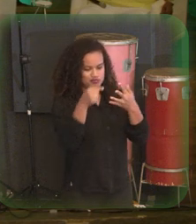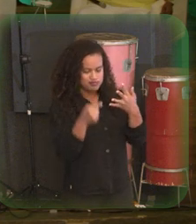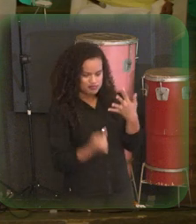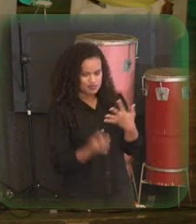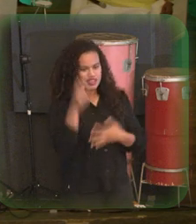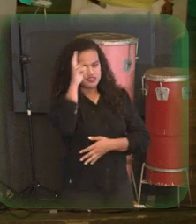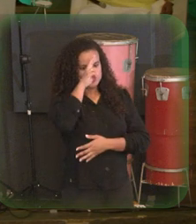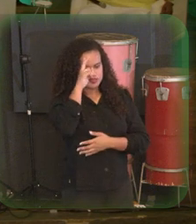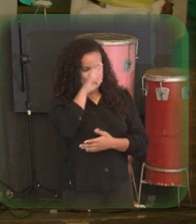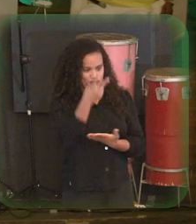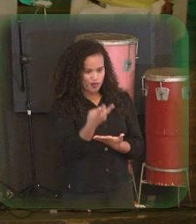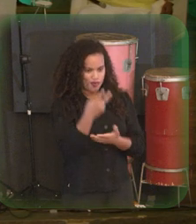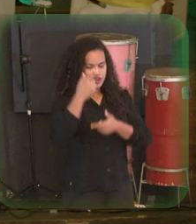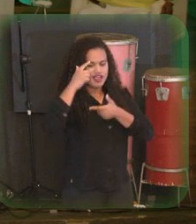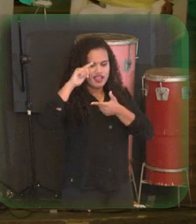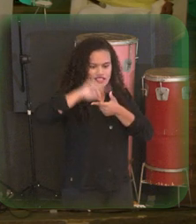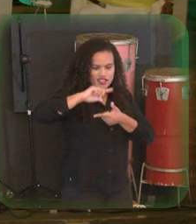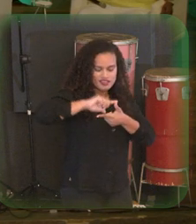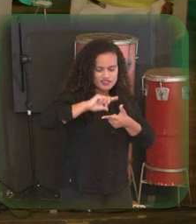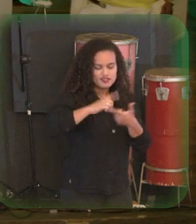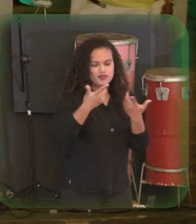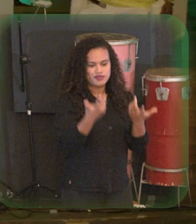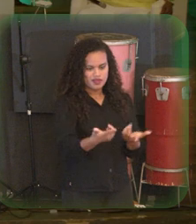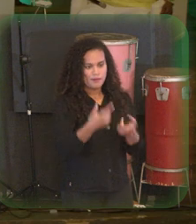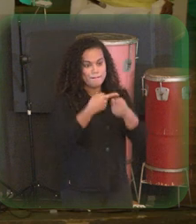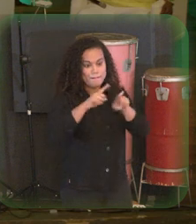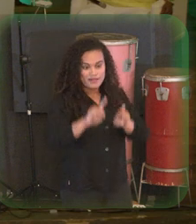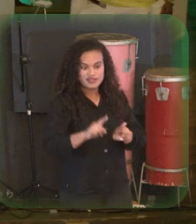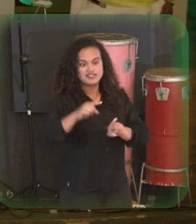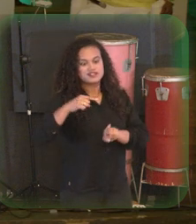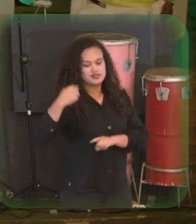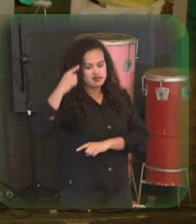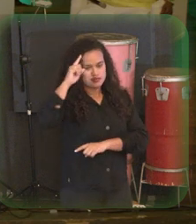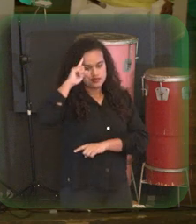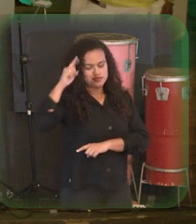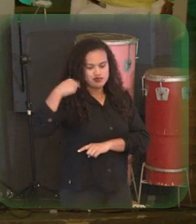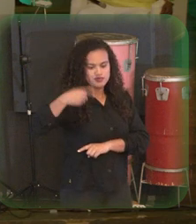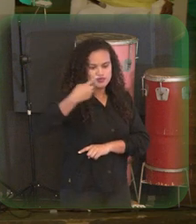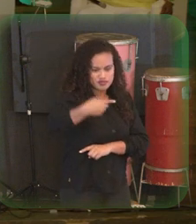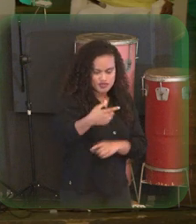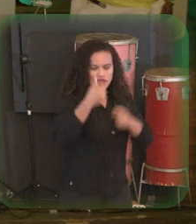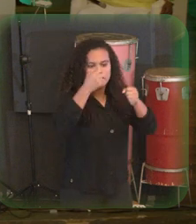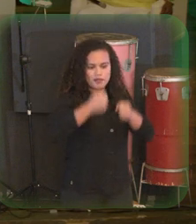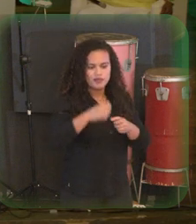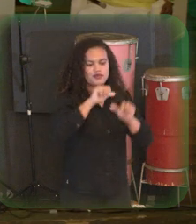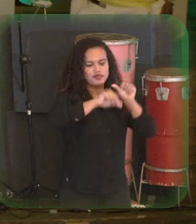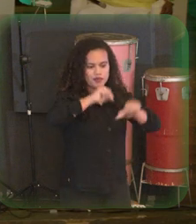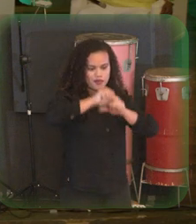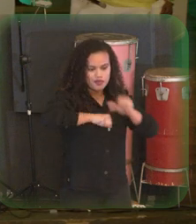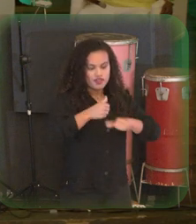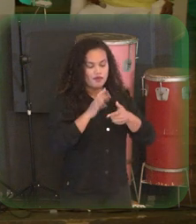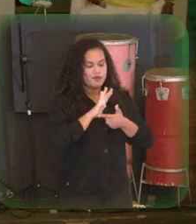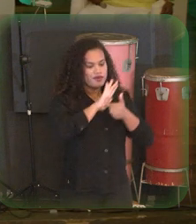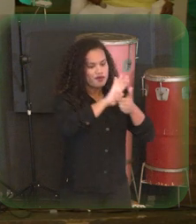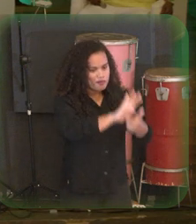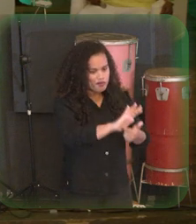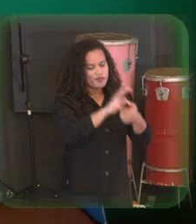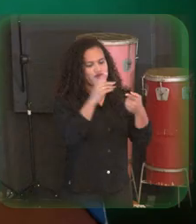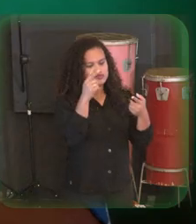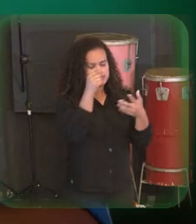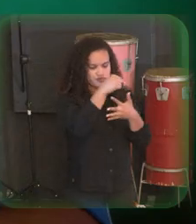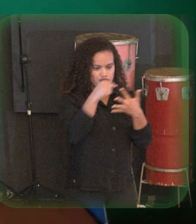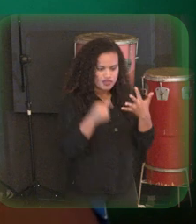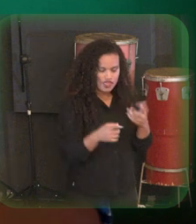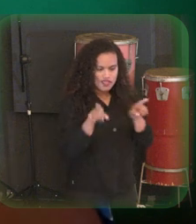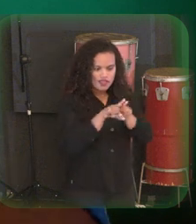questões conservadoras, mas que todos os dias nós podemos e devemos fazer mudanças. E eu trago esse aspecto aqui também